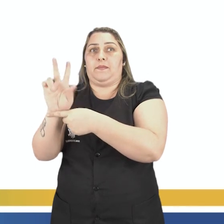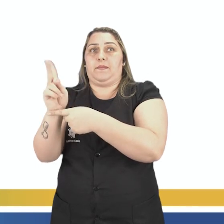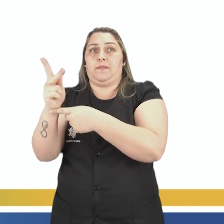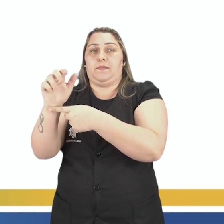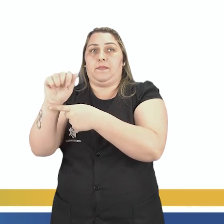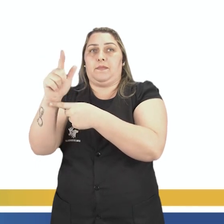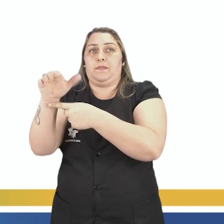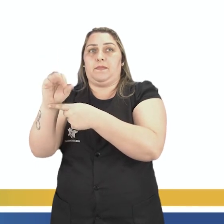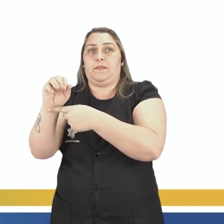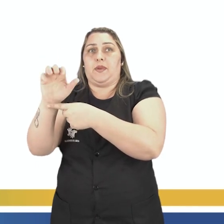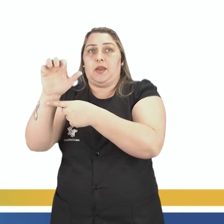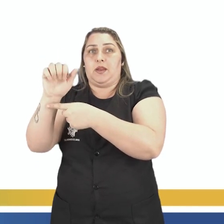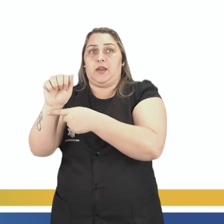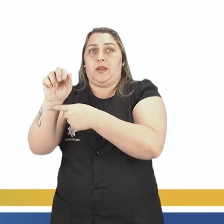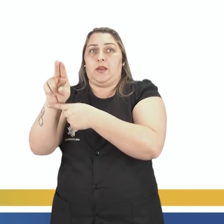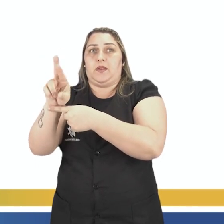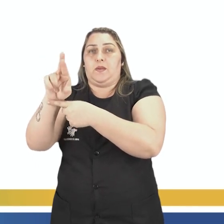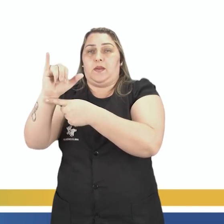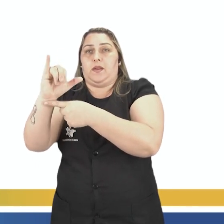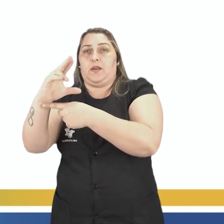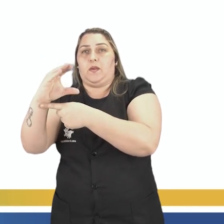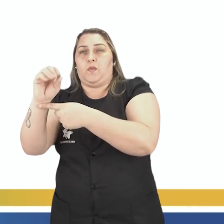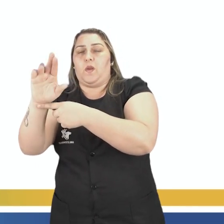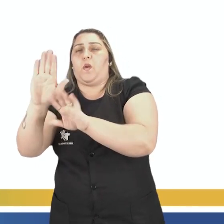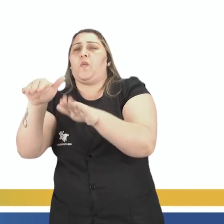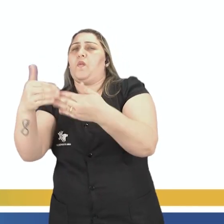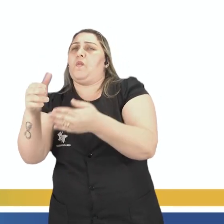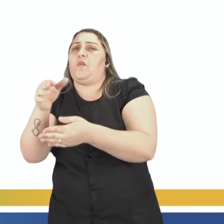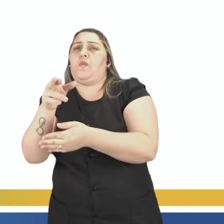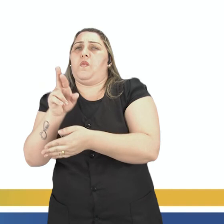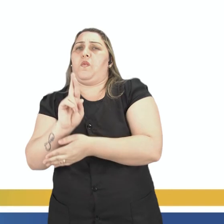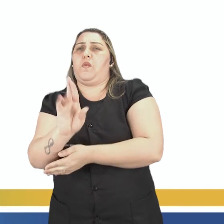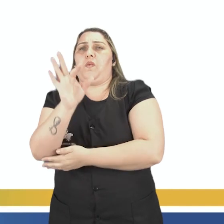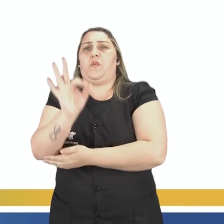questão, qual você acha que está correta?